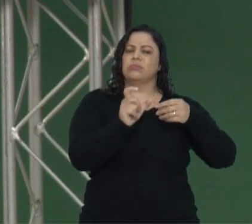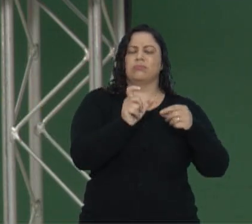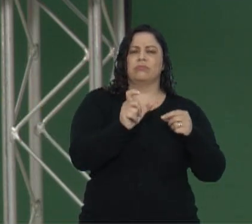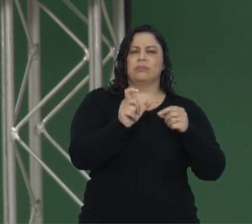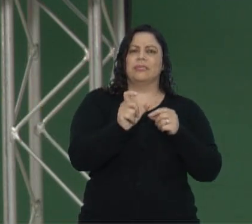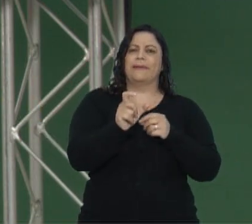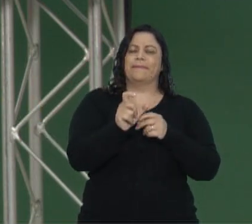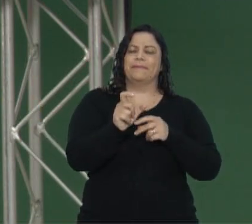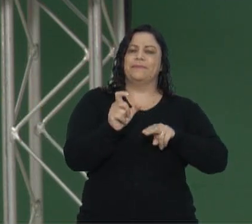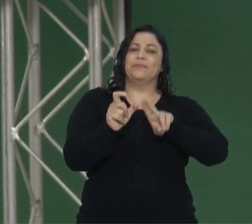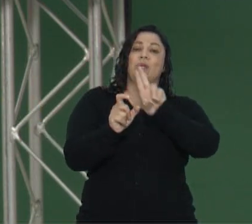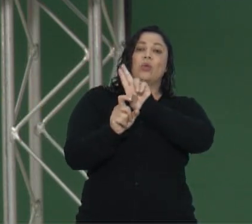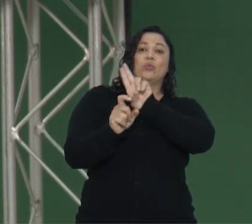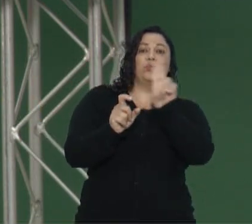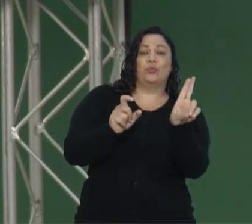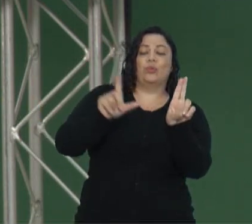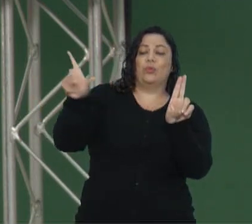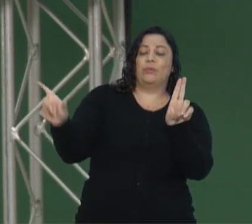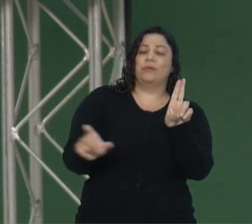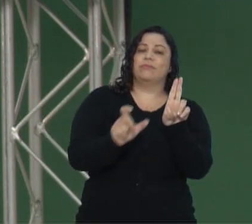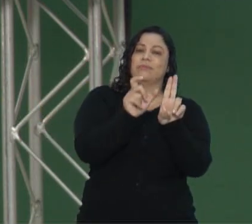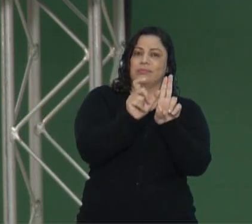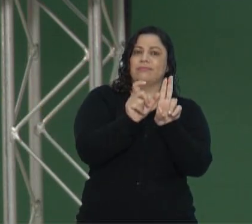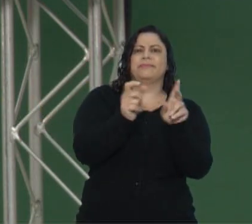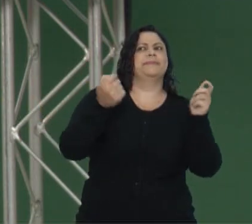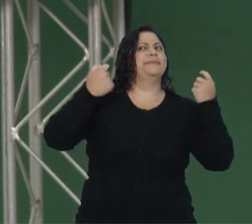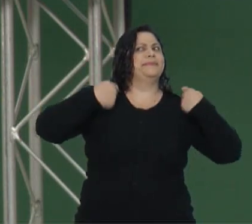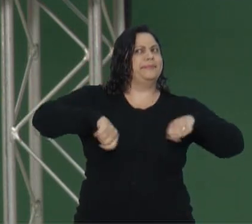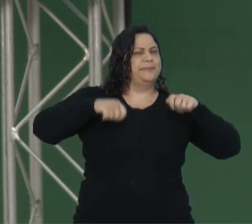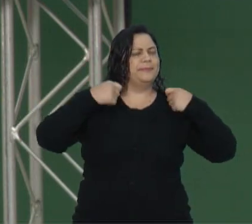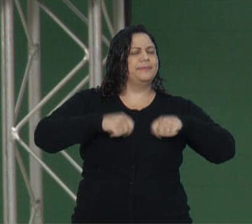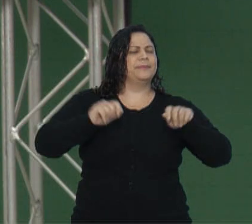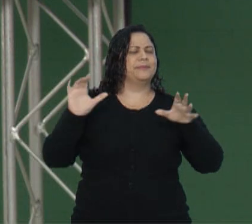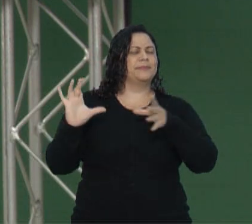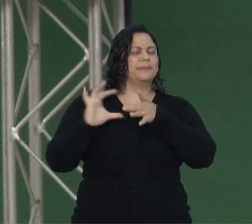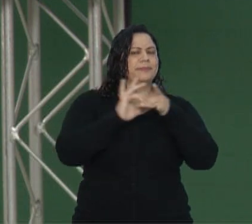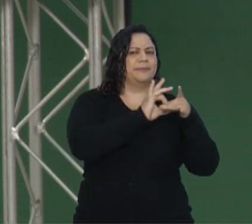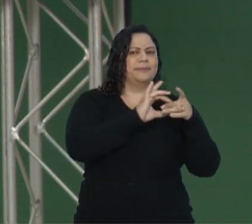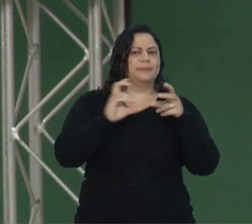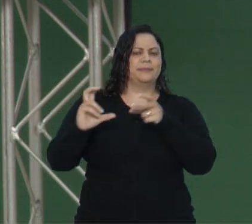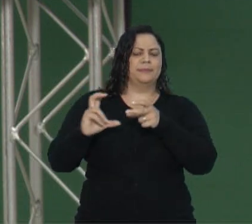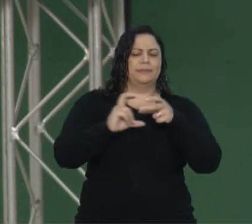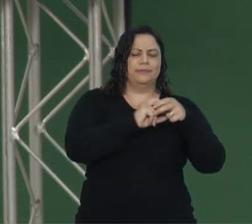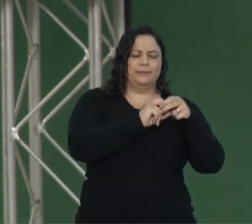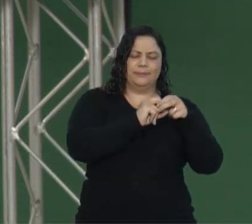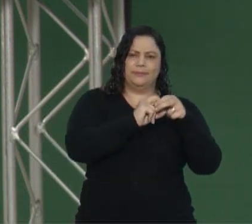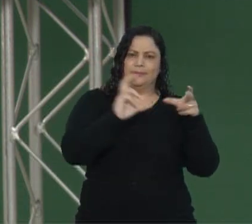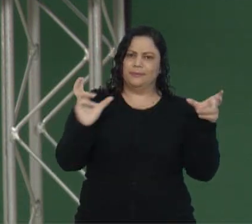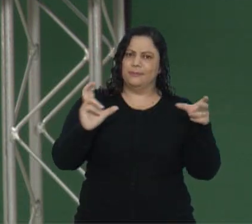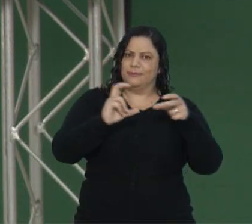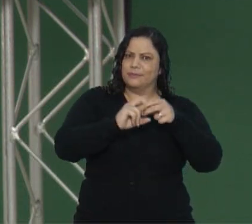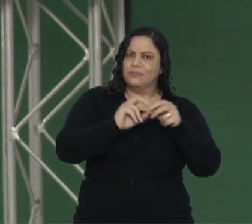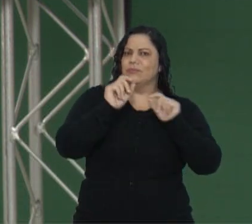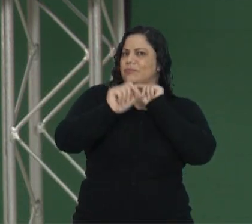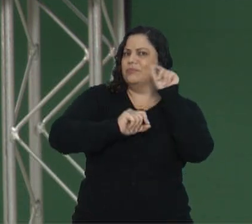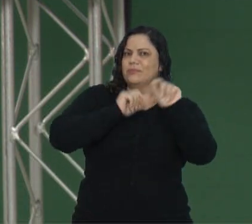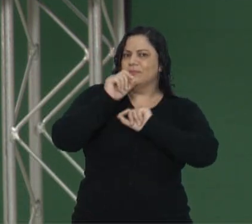preposição. E a gente, na norma culta, precisa saber qual é a preposição que se usa para não usar uma